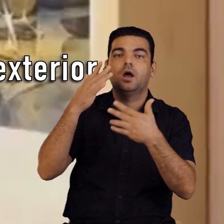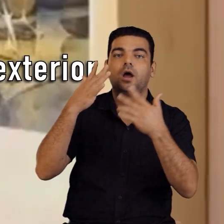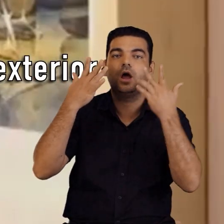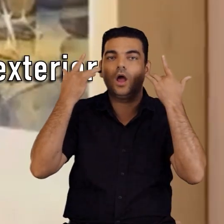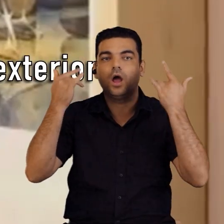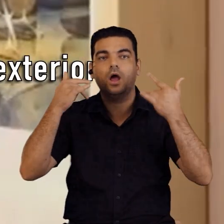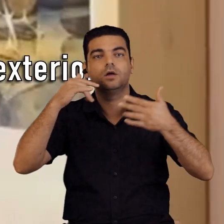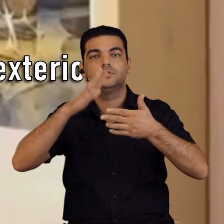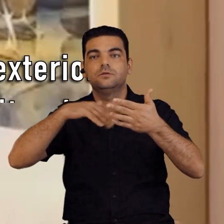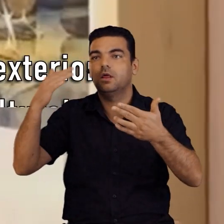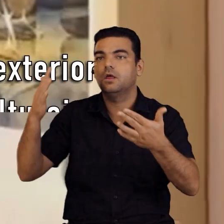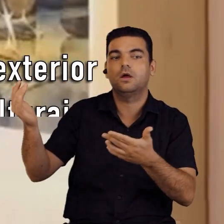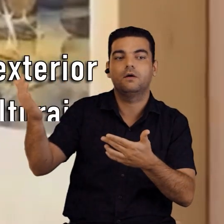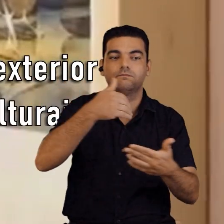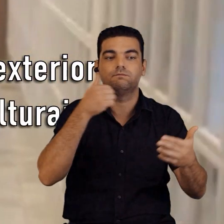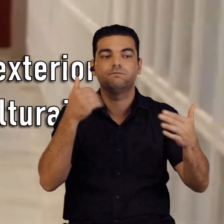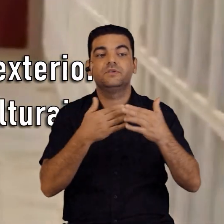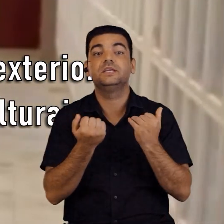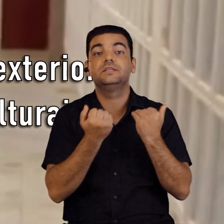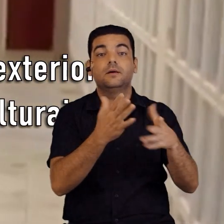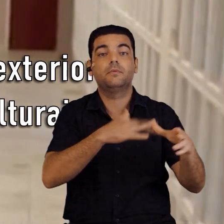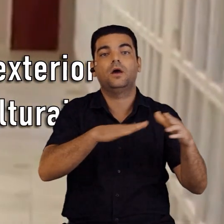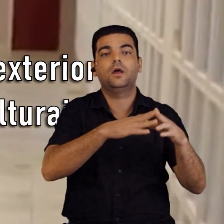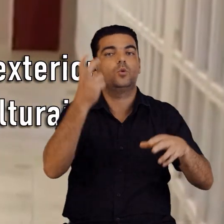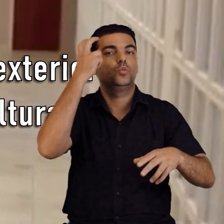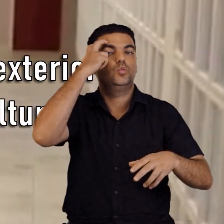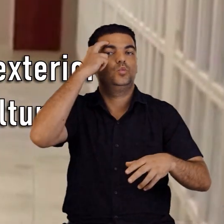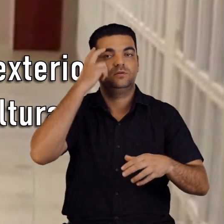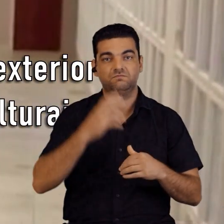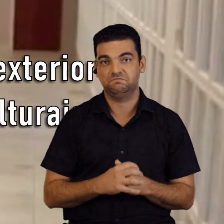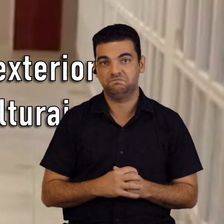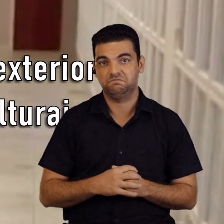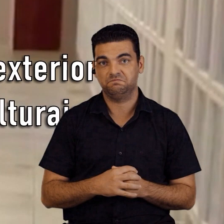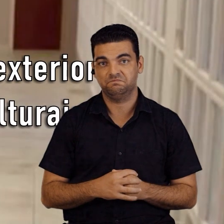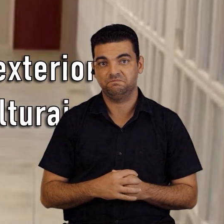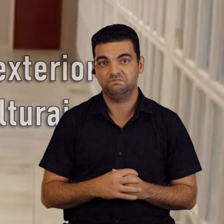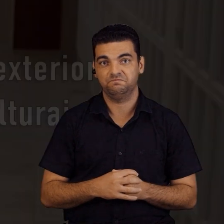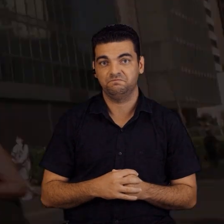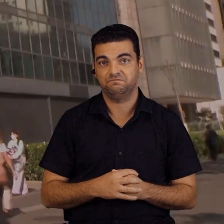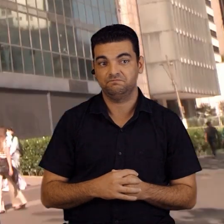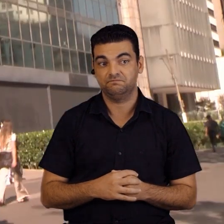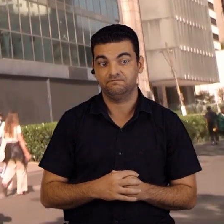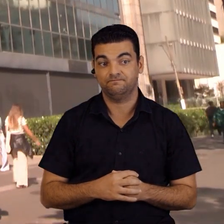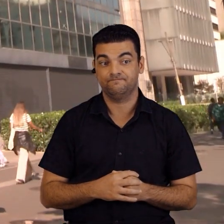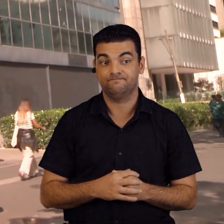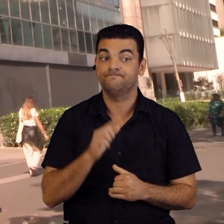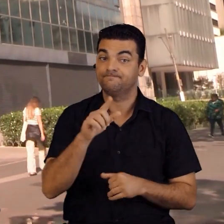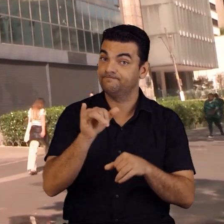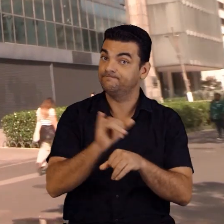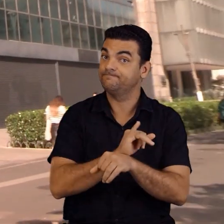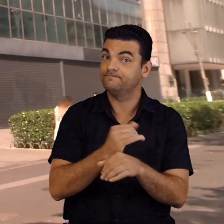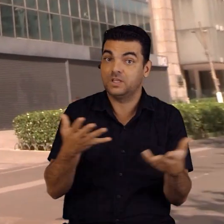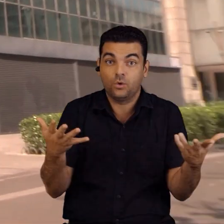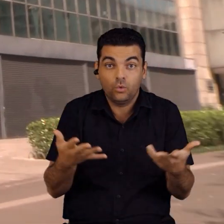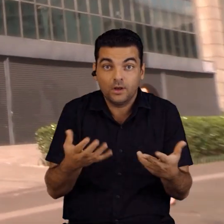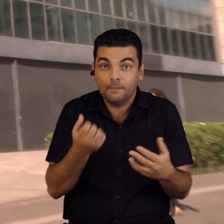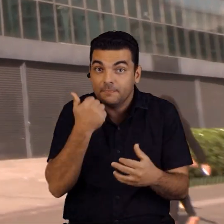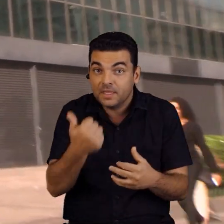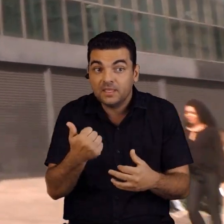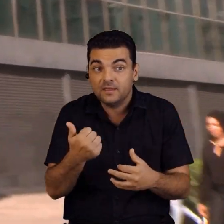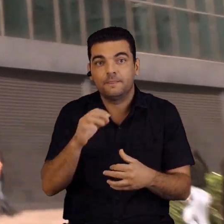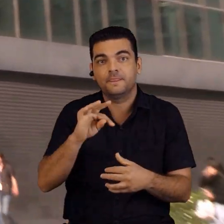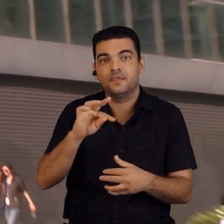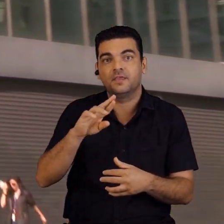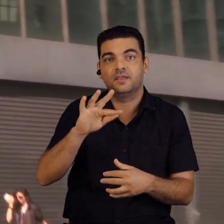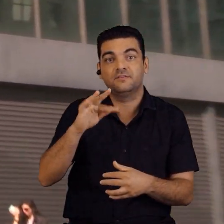do exterior e a sua destinação a entidades culturais. Em uma calçada, pessoas caminham. A imagem da Zoom até uma